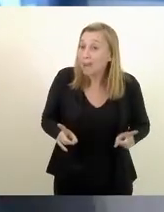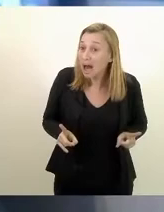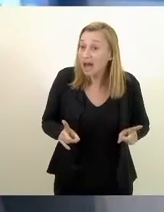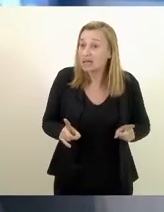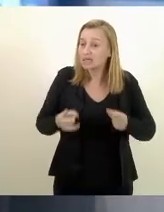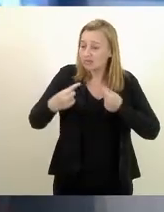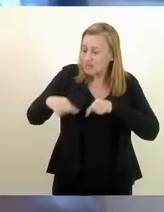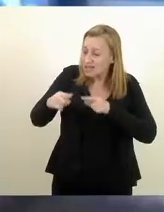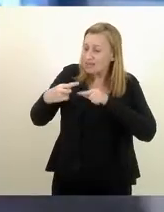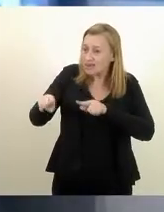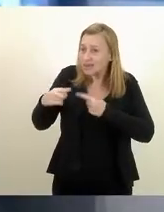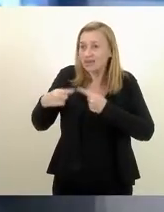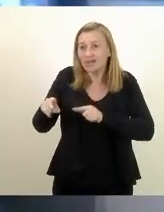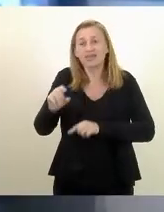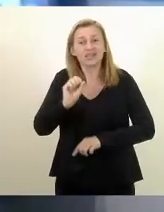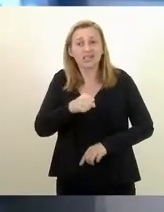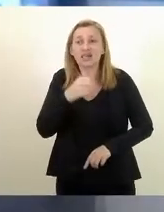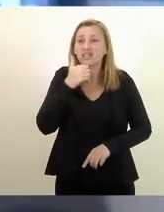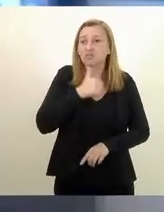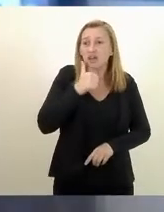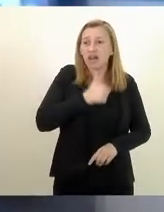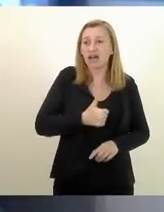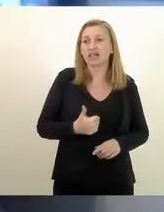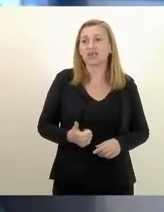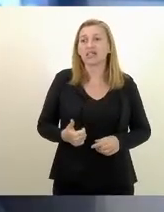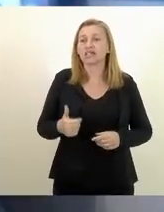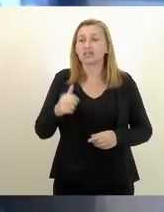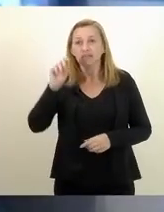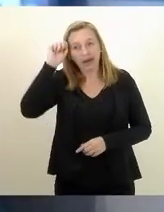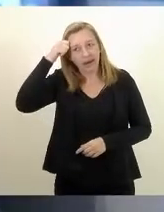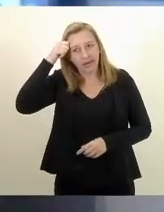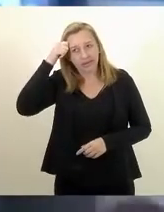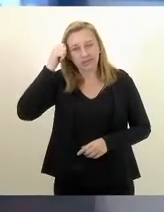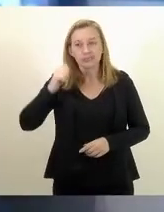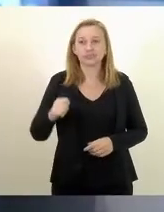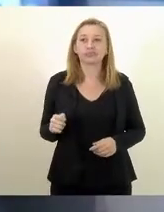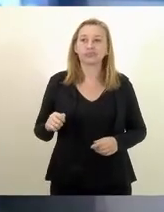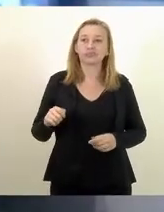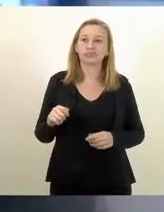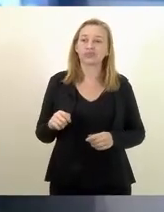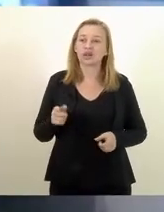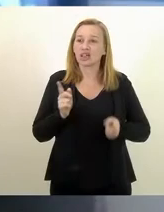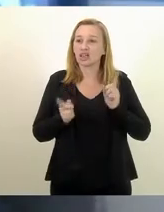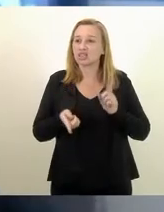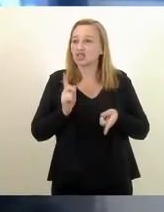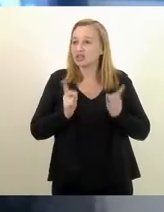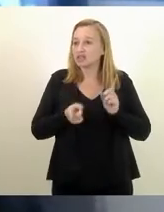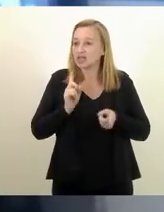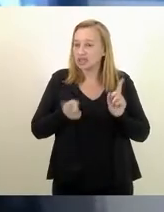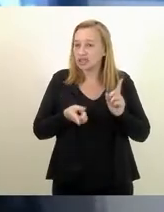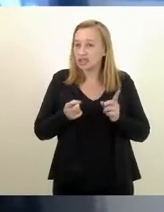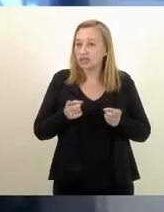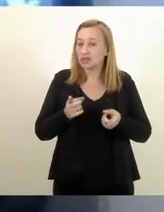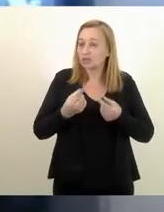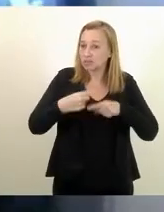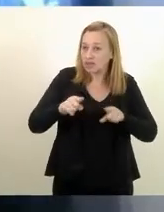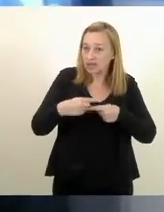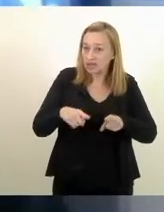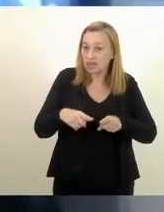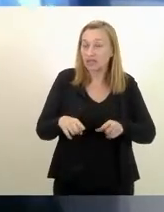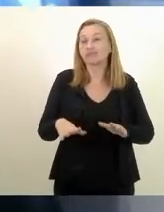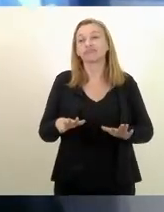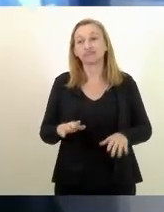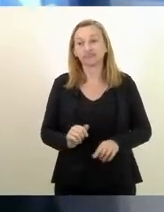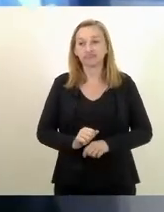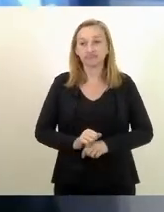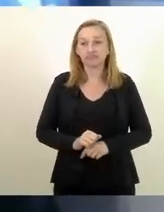perseguidas as mulheres as negras as travestis são massacradas aliás